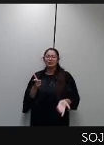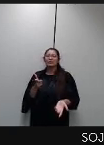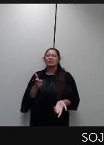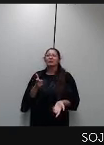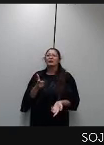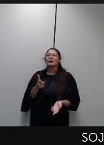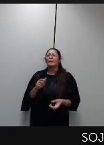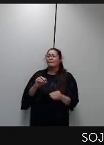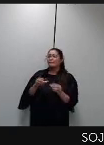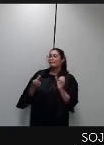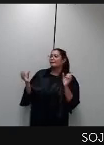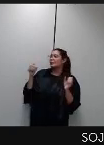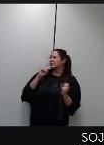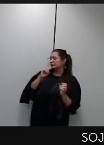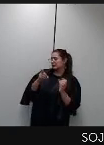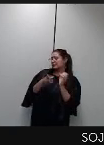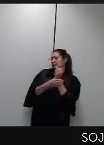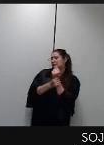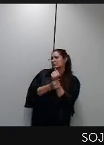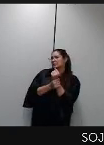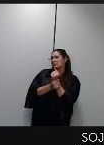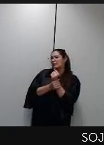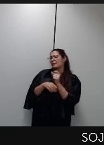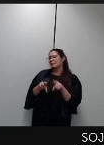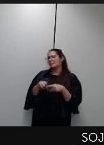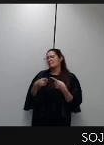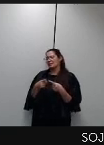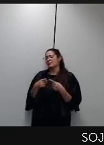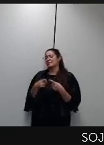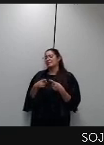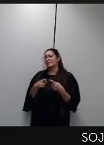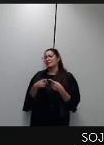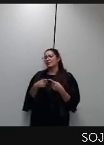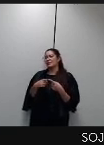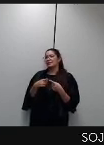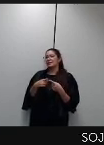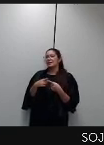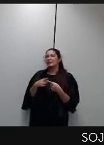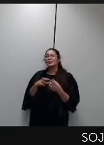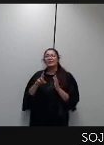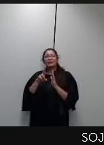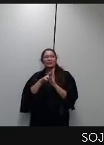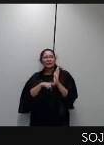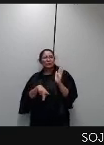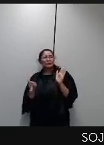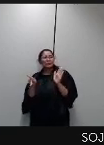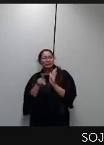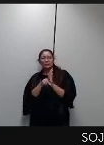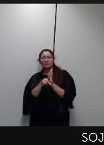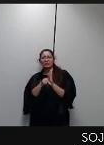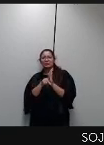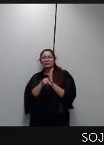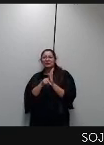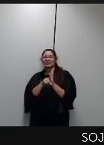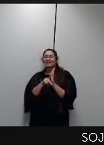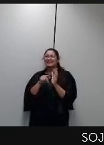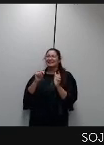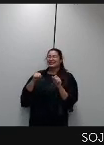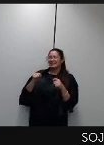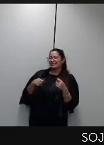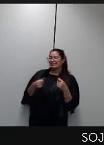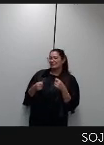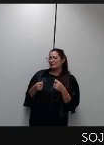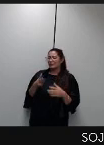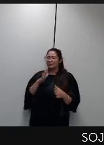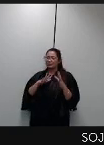mandado de segurança mesmo Apesar dele ter o nível recurso próprio né mas aqui essa situação para mim também ficou Nebulosa